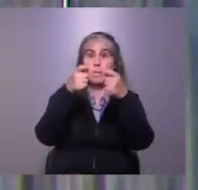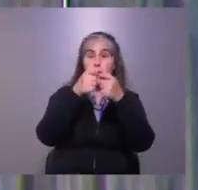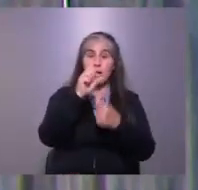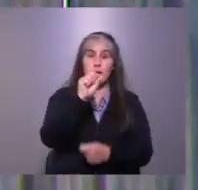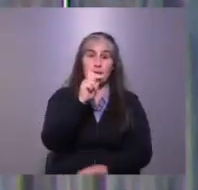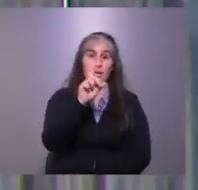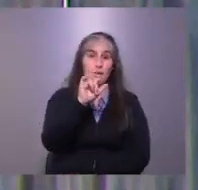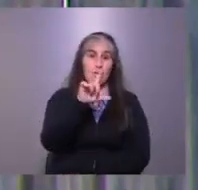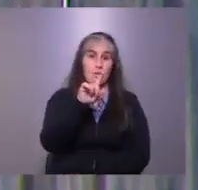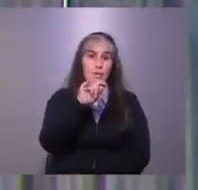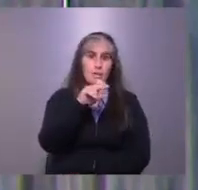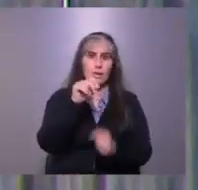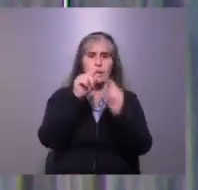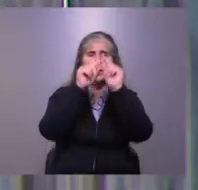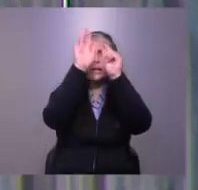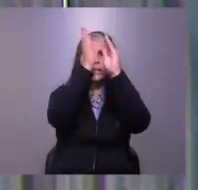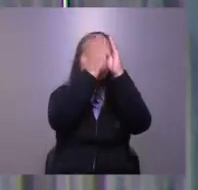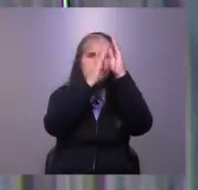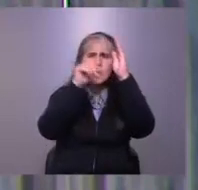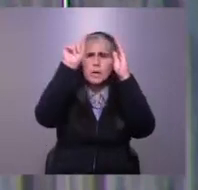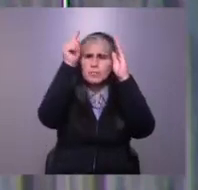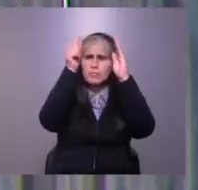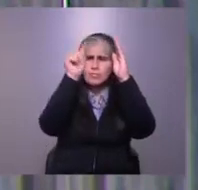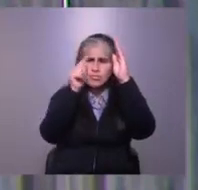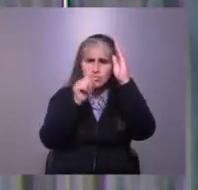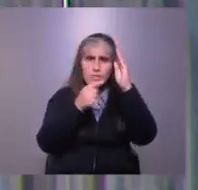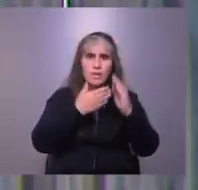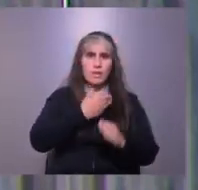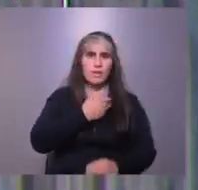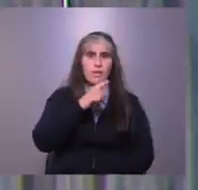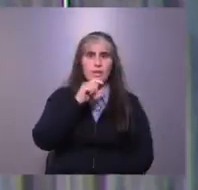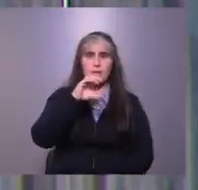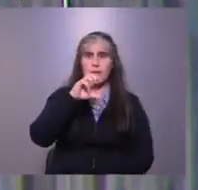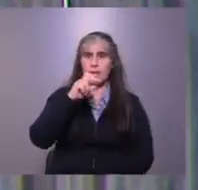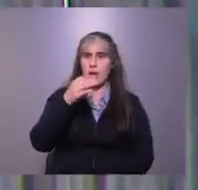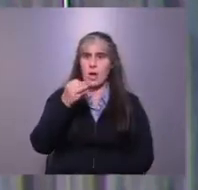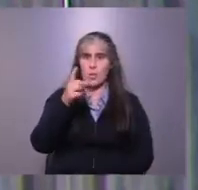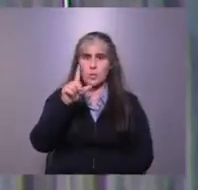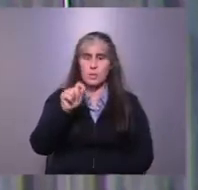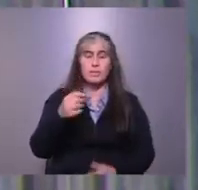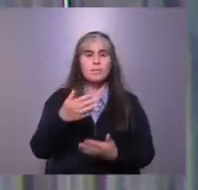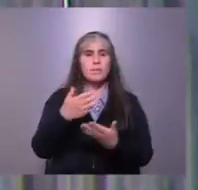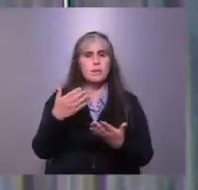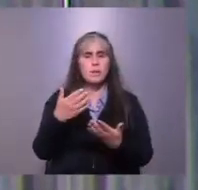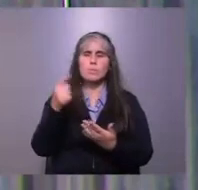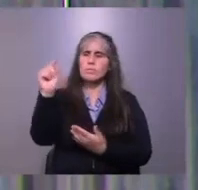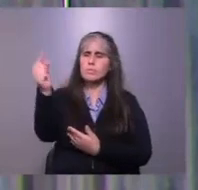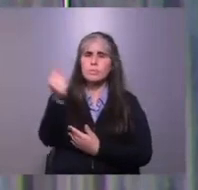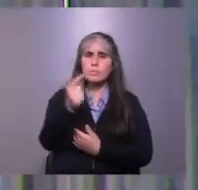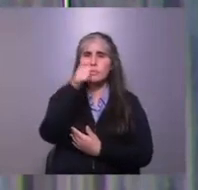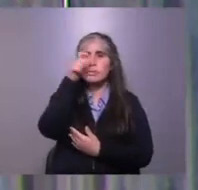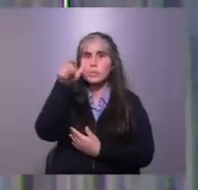da Galileia, atravessando o território da Decápolis. Trouxeram-lhe então um surdo, que mal podia